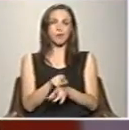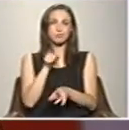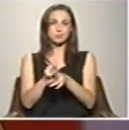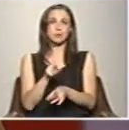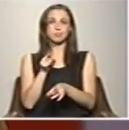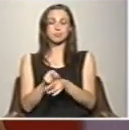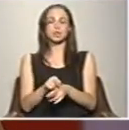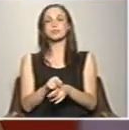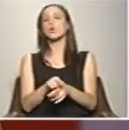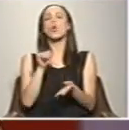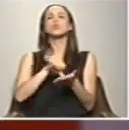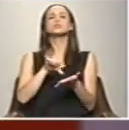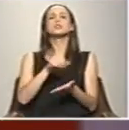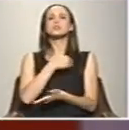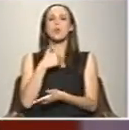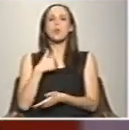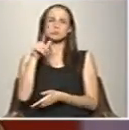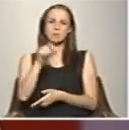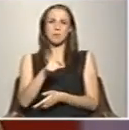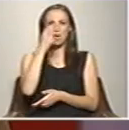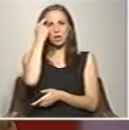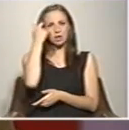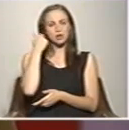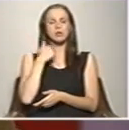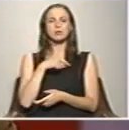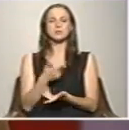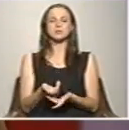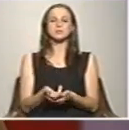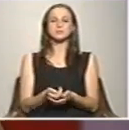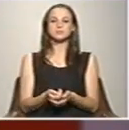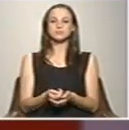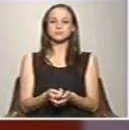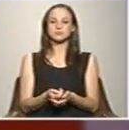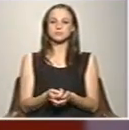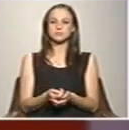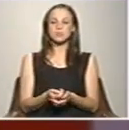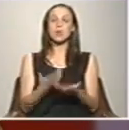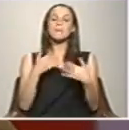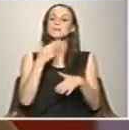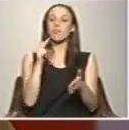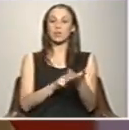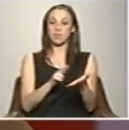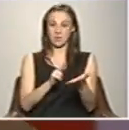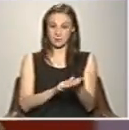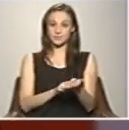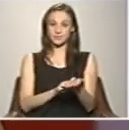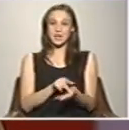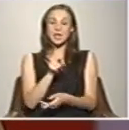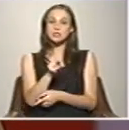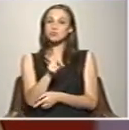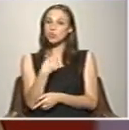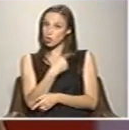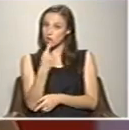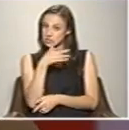visão. Mas temos os centros de saúde também, mas as unidades temos, de saúde familiares repara, a funcionar de uma forma já mais saúde, alargada e com outro mas tipo a verdade, de violências. Isto é o que é? Nós